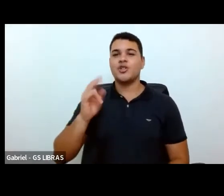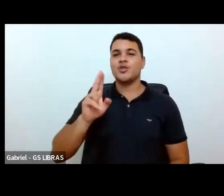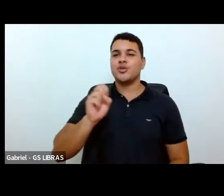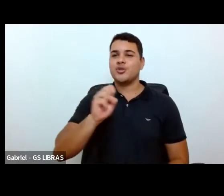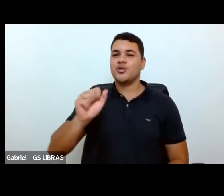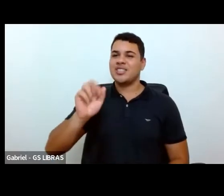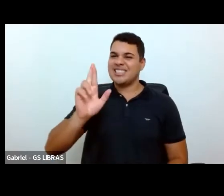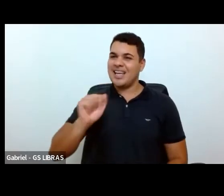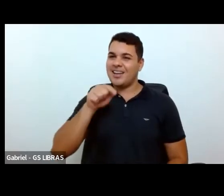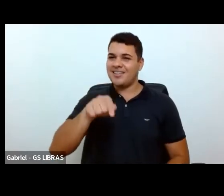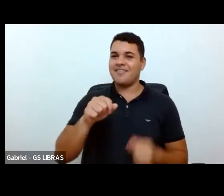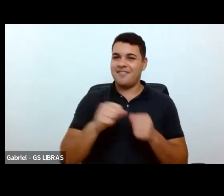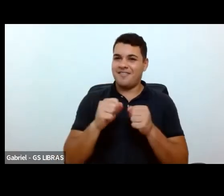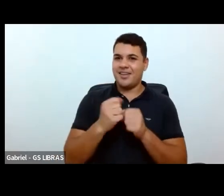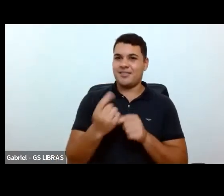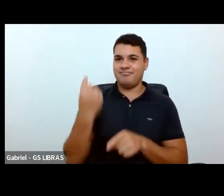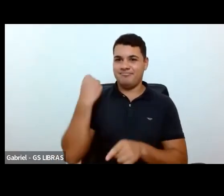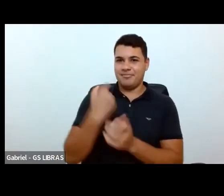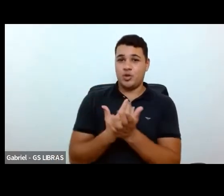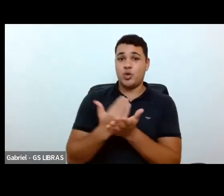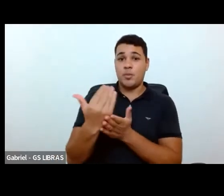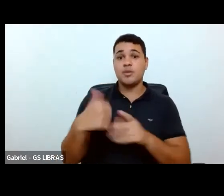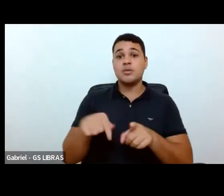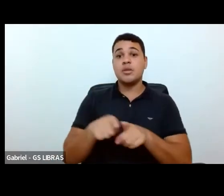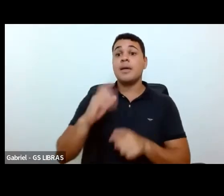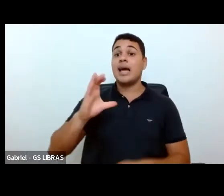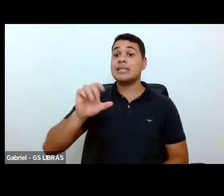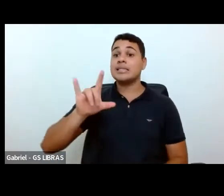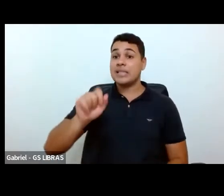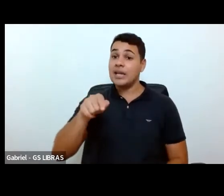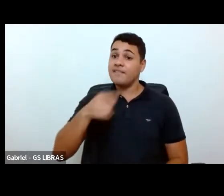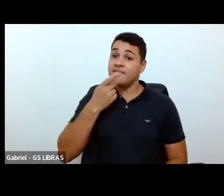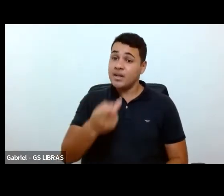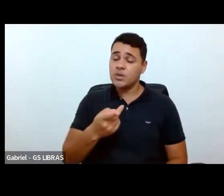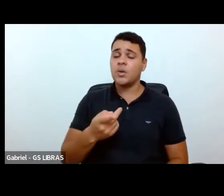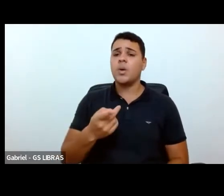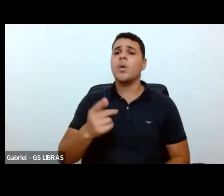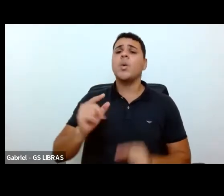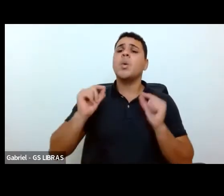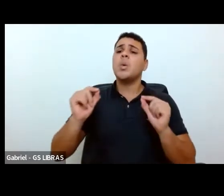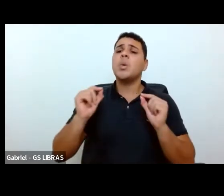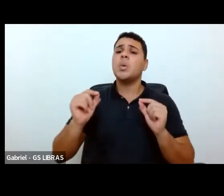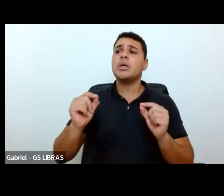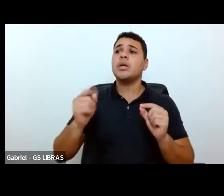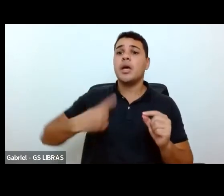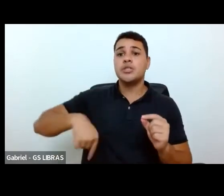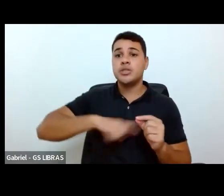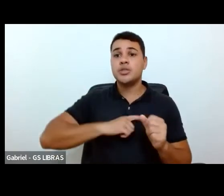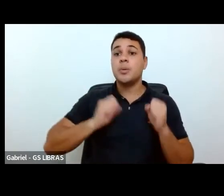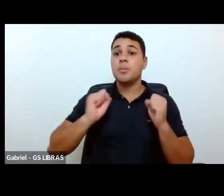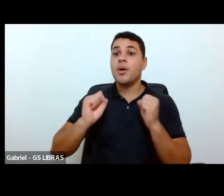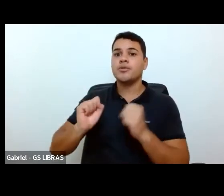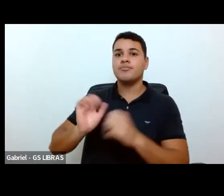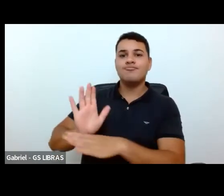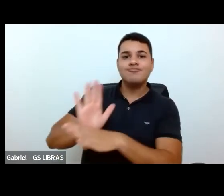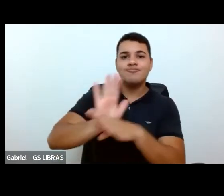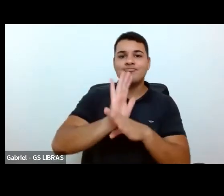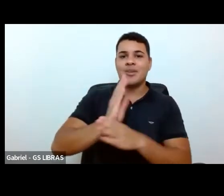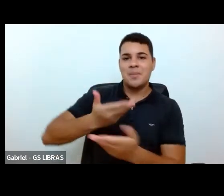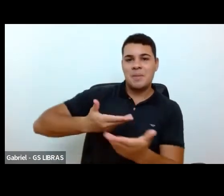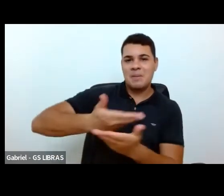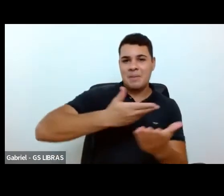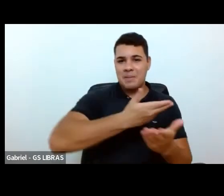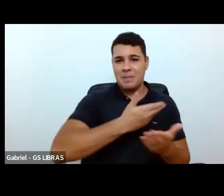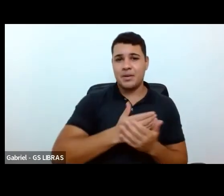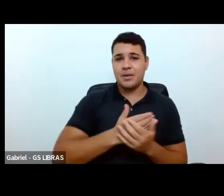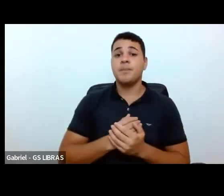que, enfim, o Escla e Celinha trazem, do que essas contribuições e diferenciais, né? E quando Luciana faz a pergunta, né, tem